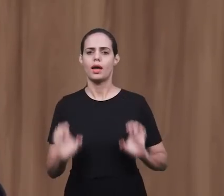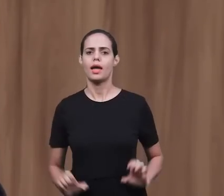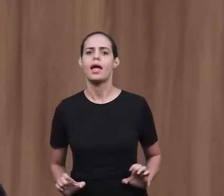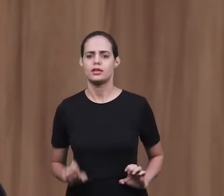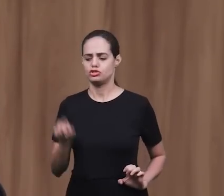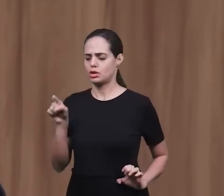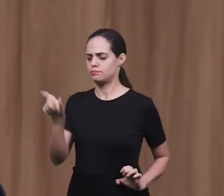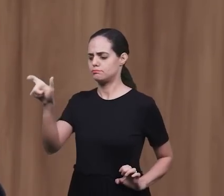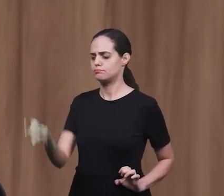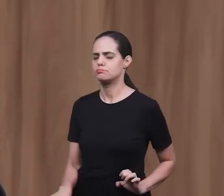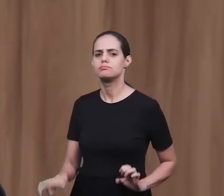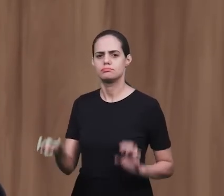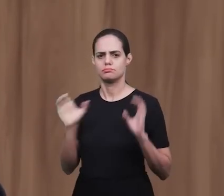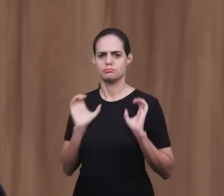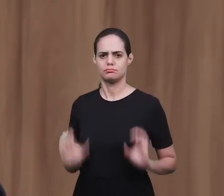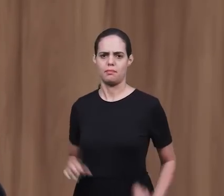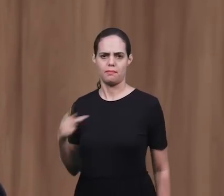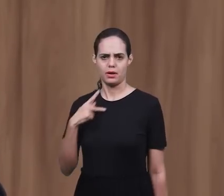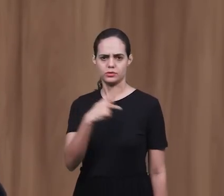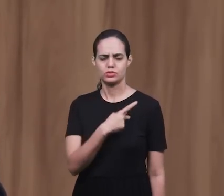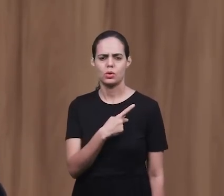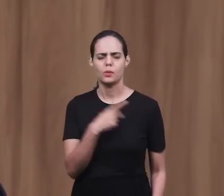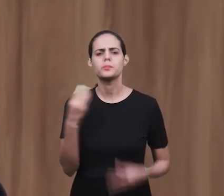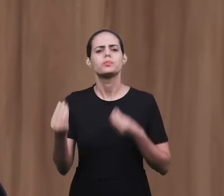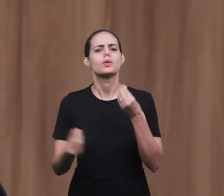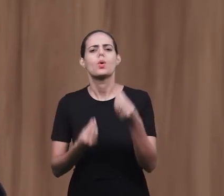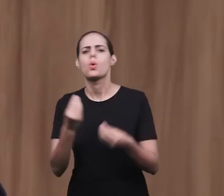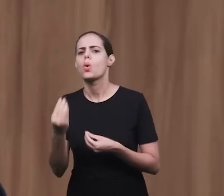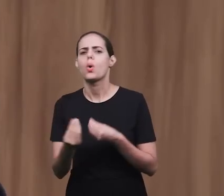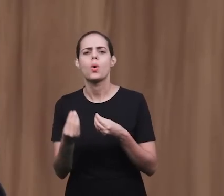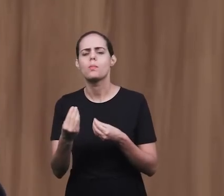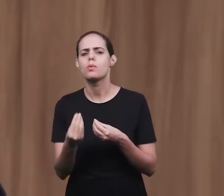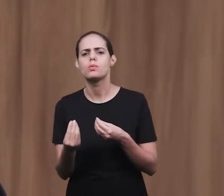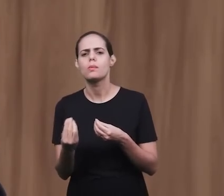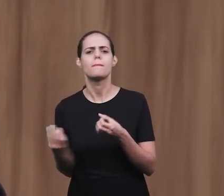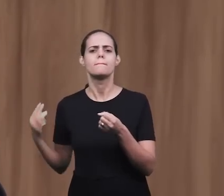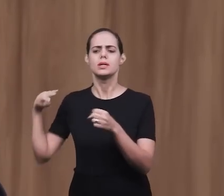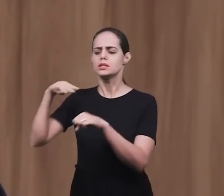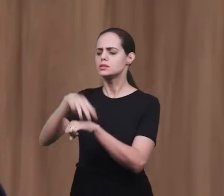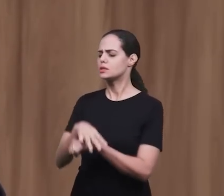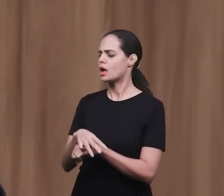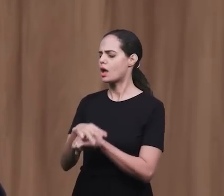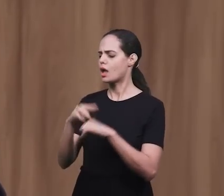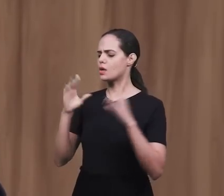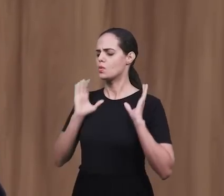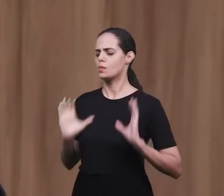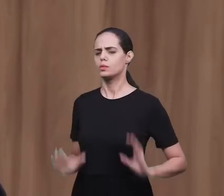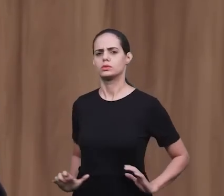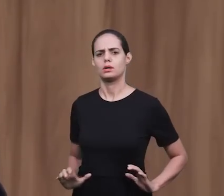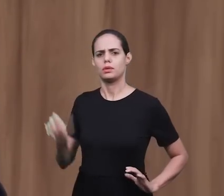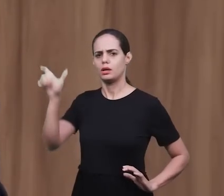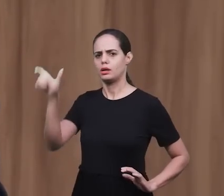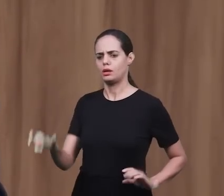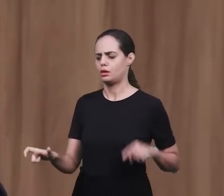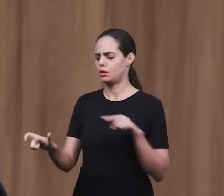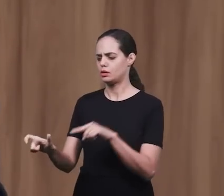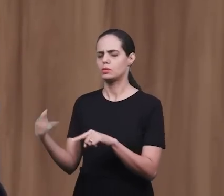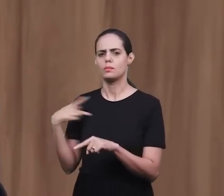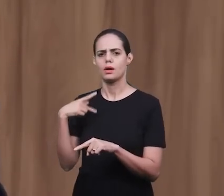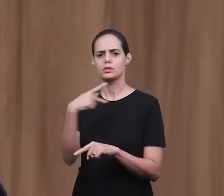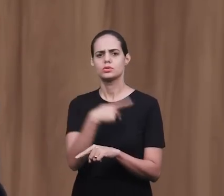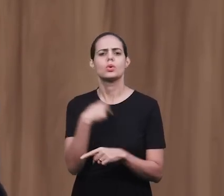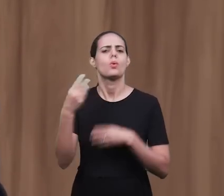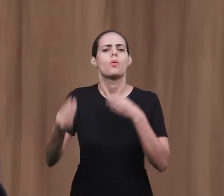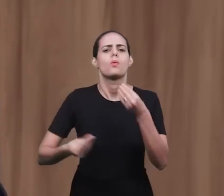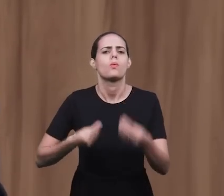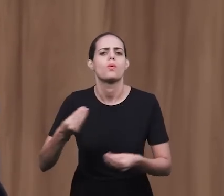do ministério do pastor, ou seja, vamos falar aqui da postura do pastor, o ministério do pastor. Mas antes, nós temos